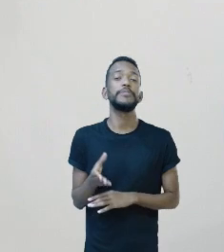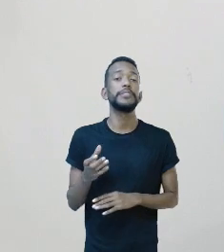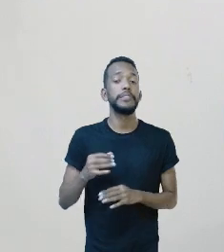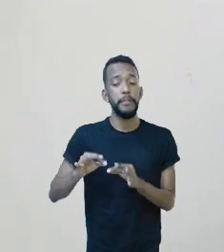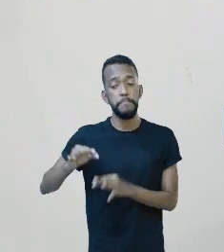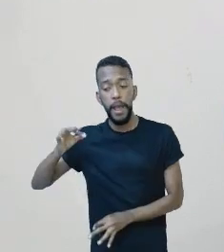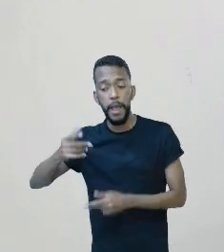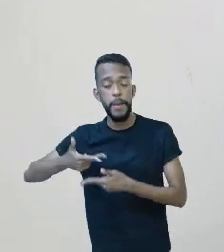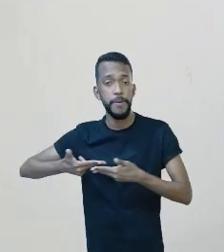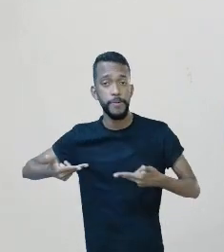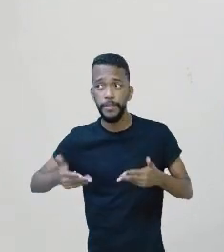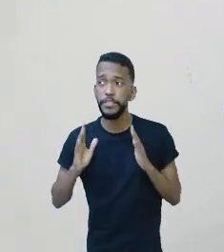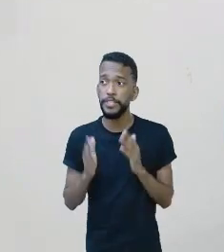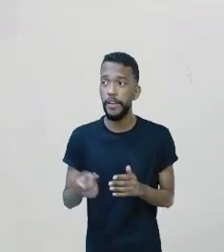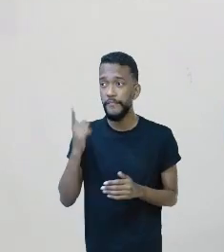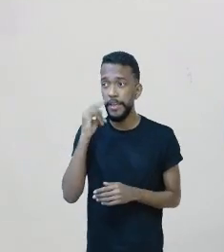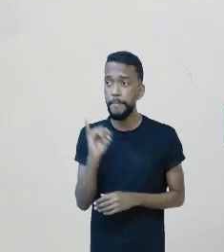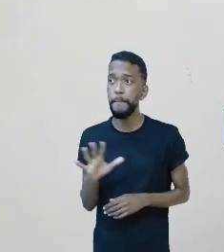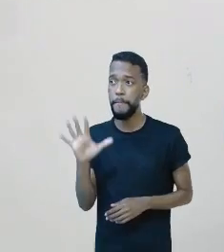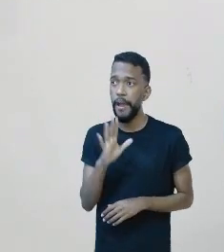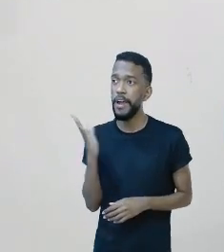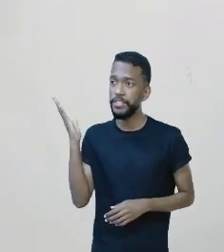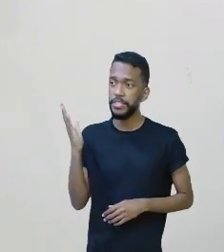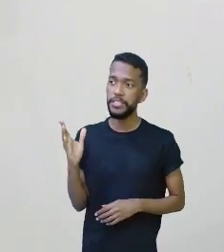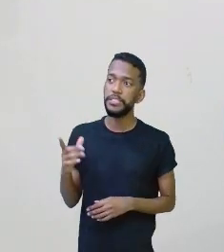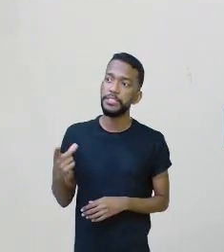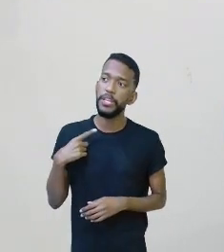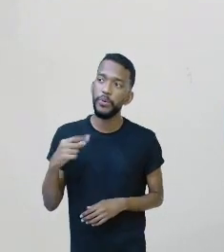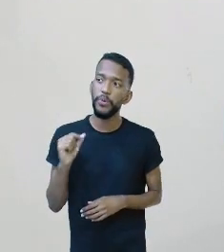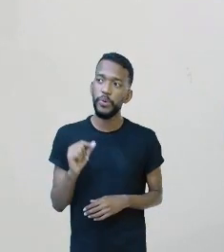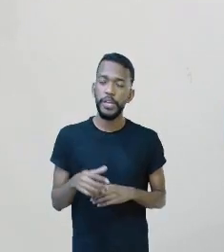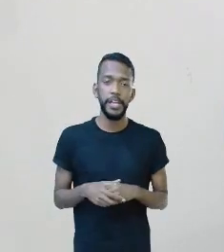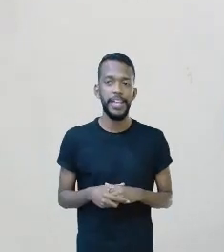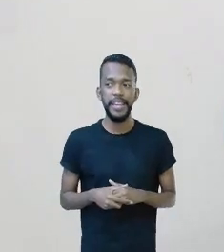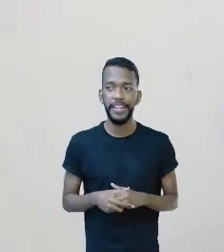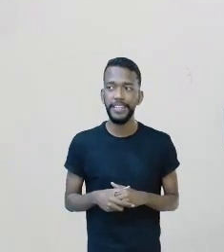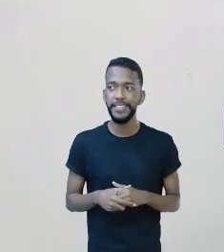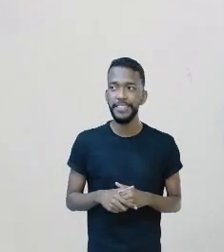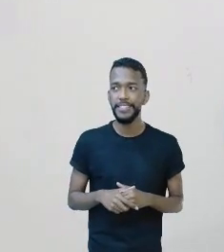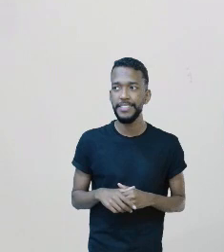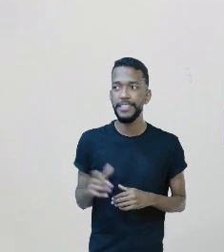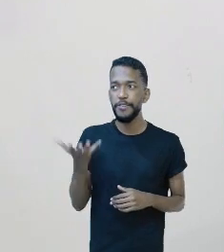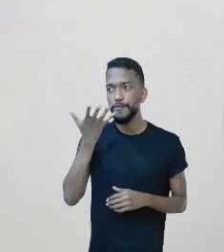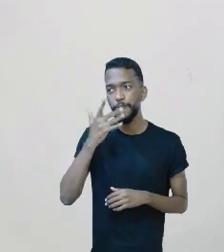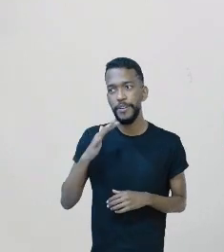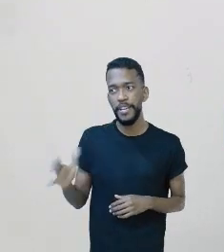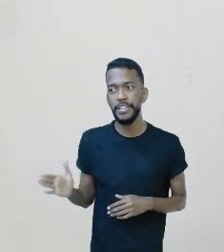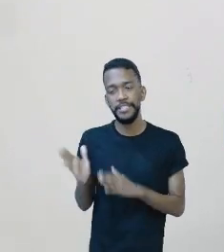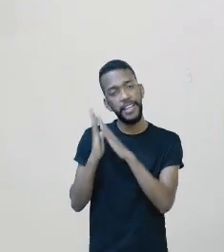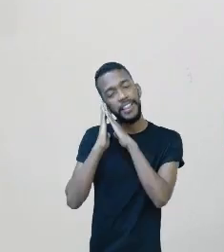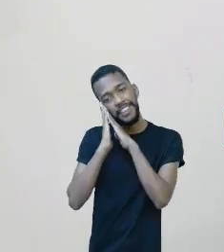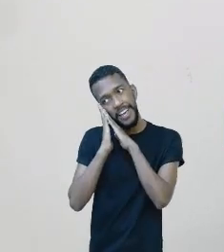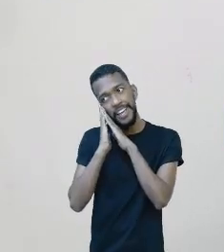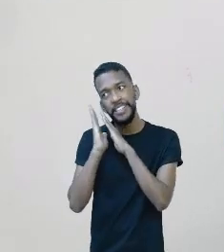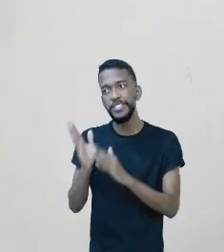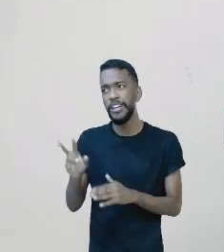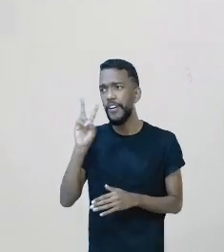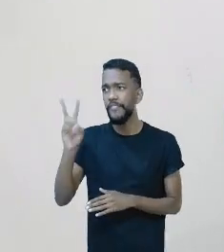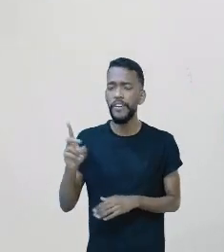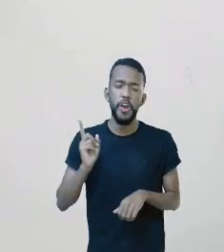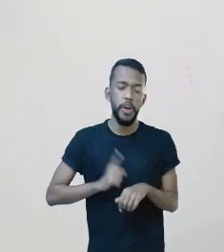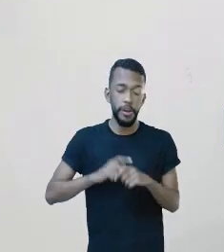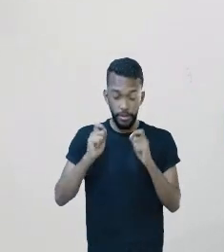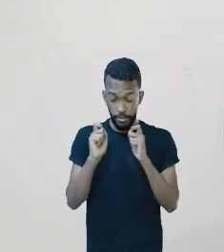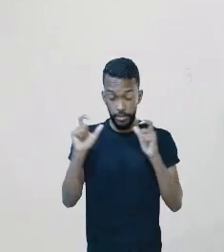grandezas e medidas. Próxima imagem. A gente tem aqui uma criança deitada e já viu que está na hora